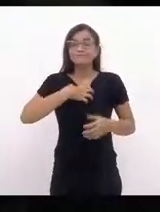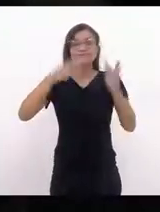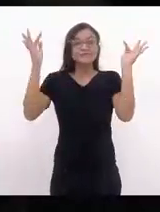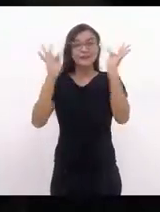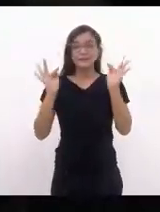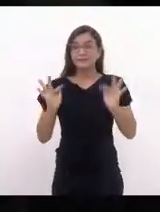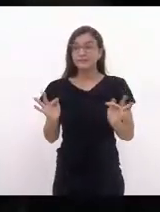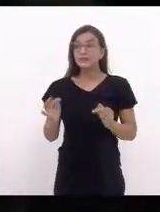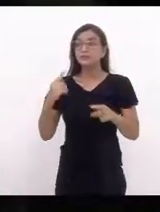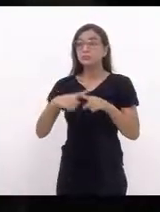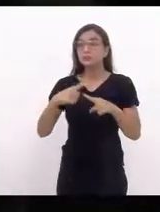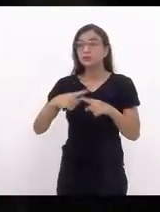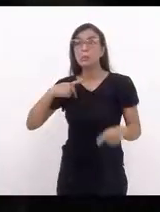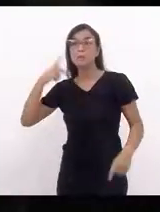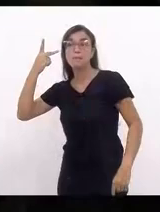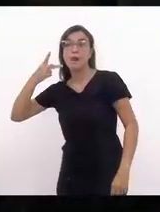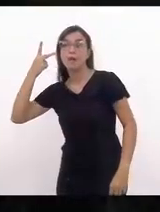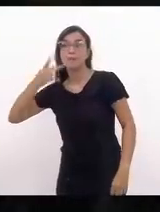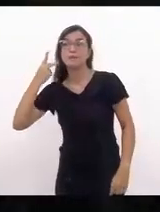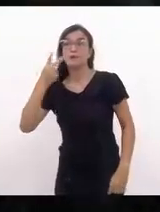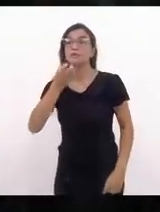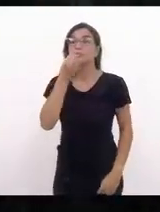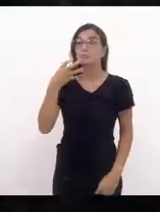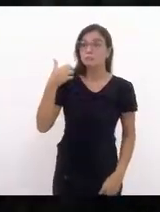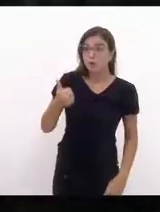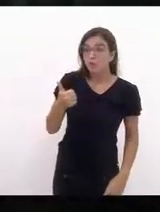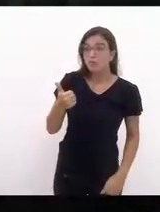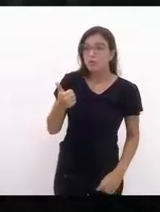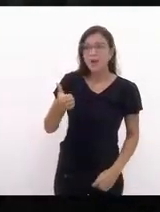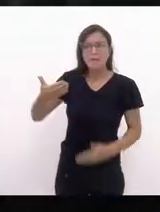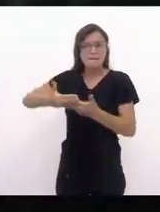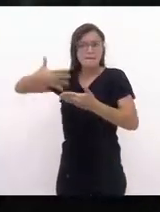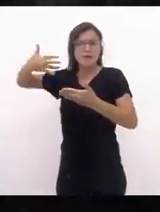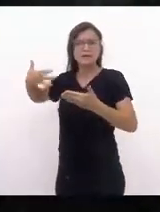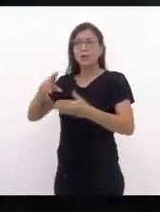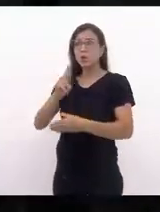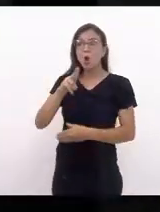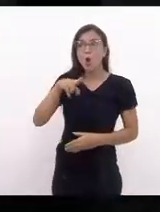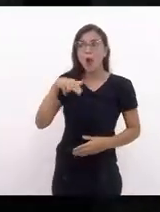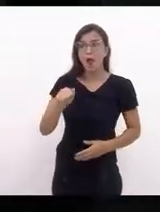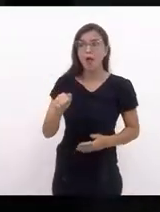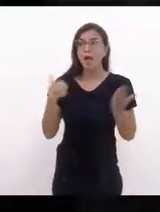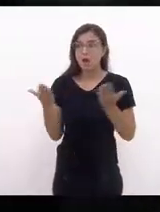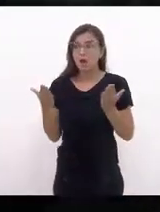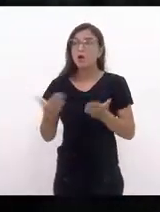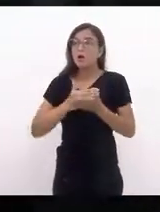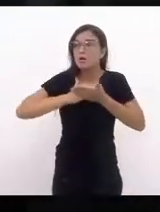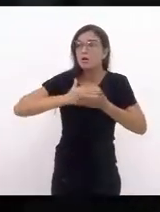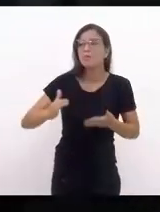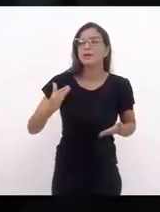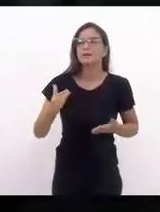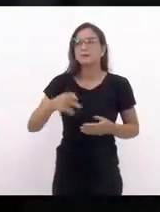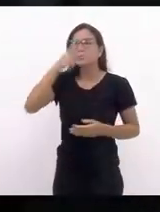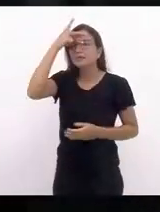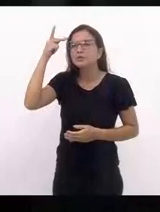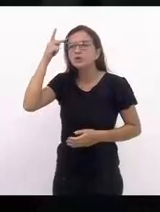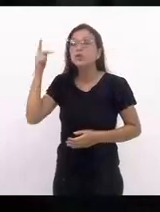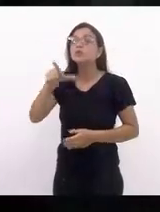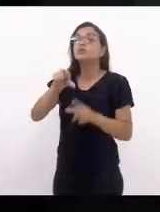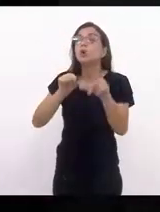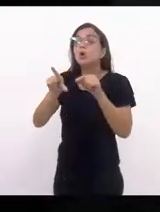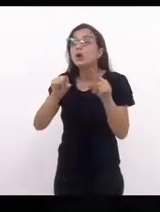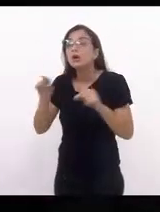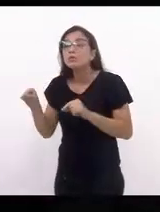fazer parte de um Parlamento como nunca se viu pessoas que foram eleitas para defender a segurança